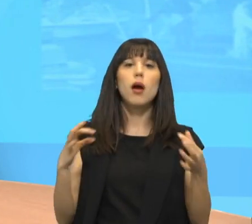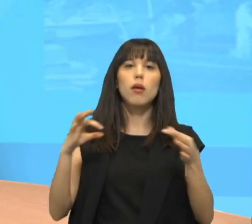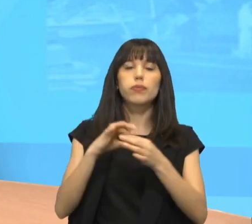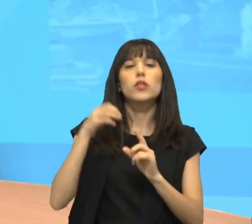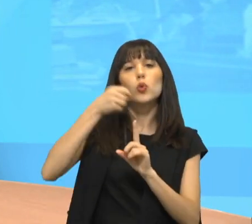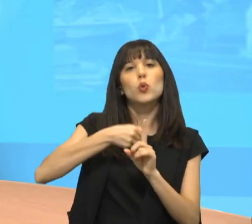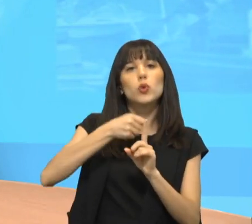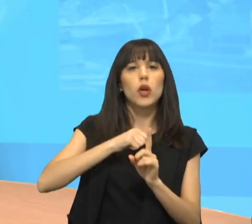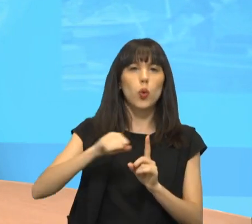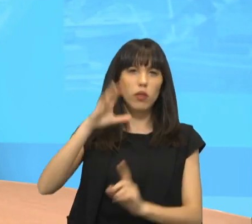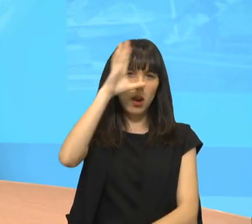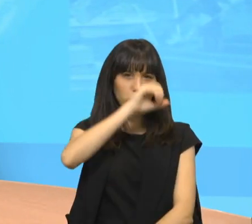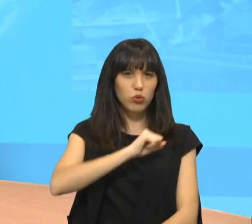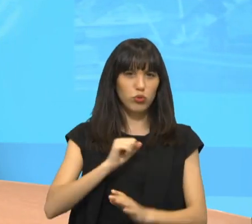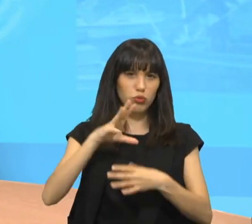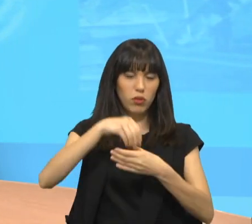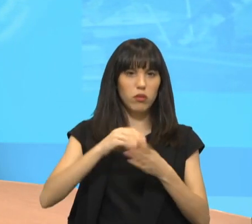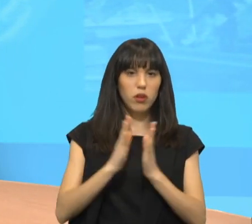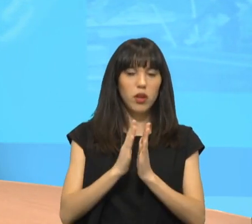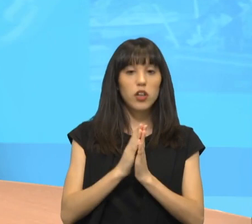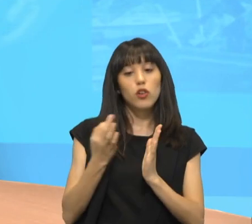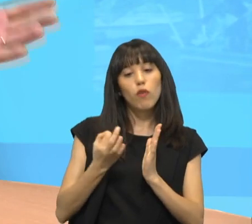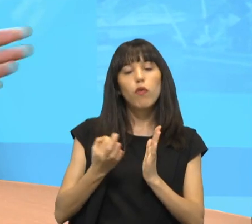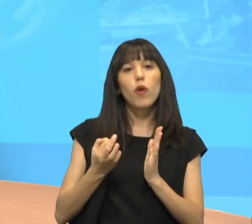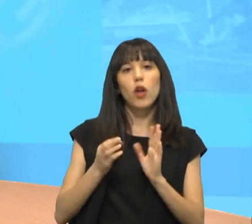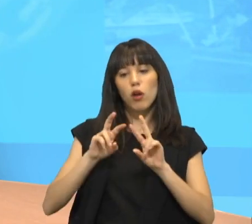abusos, a Conferência Episcopal propôs esta jornada de oração,